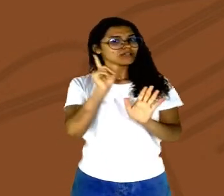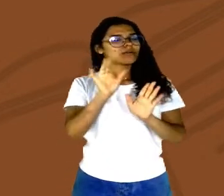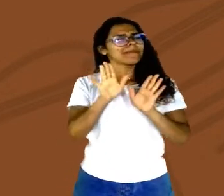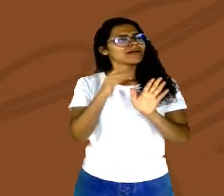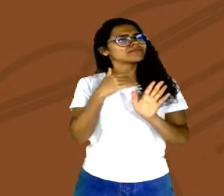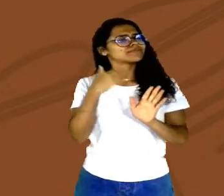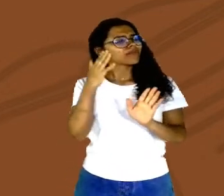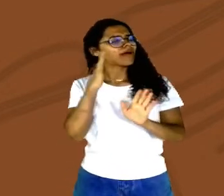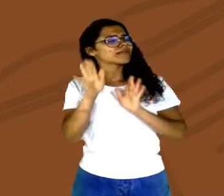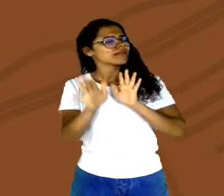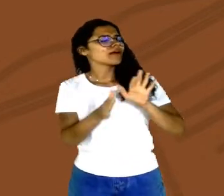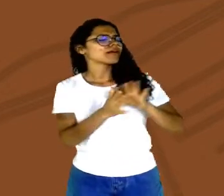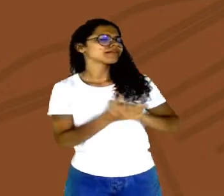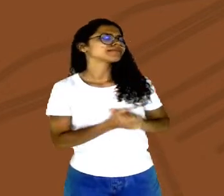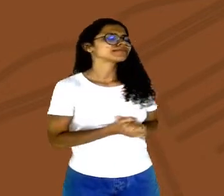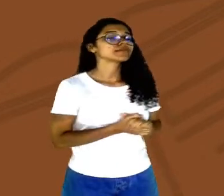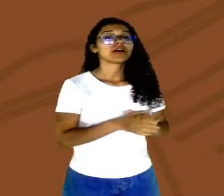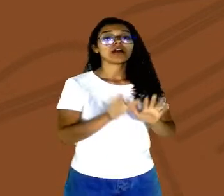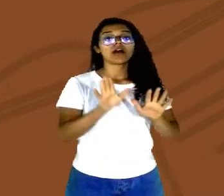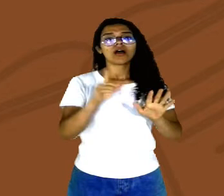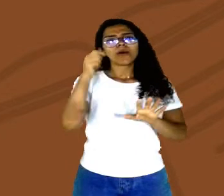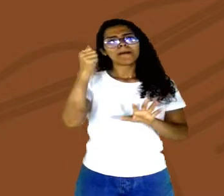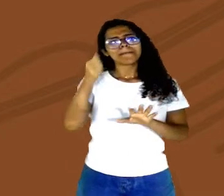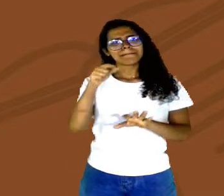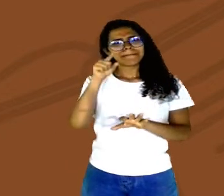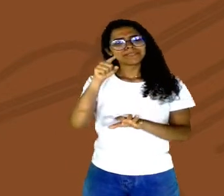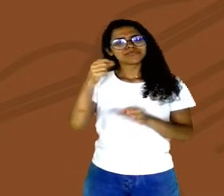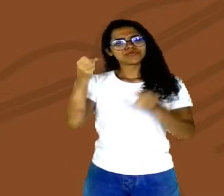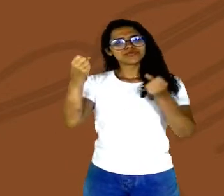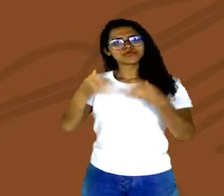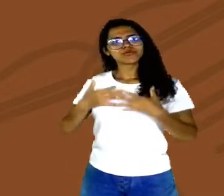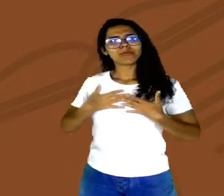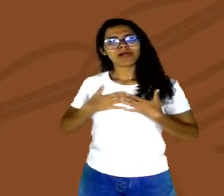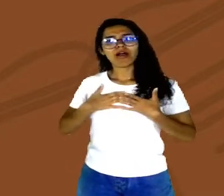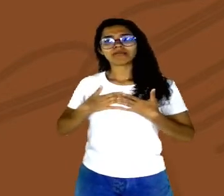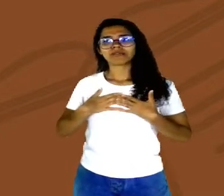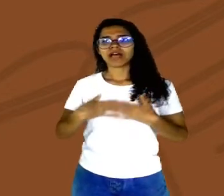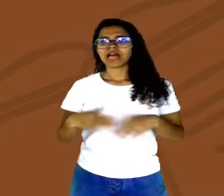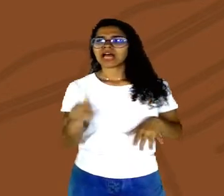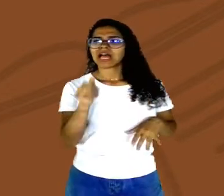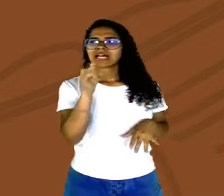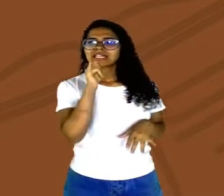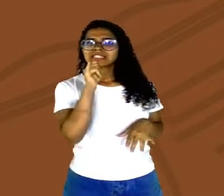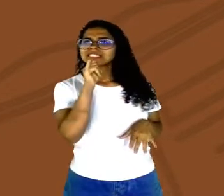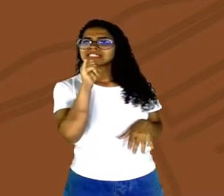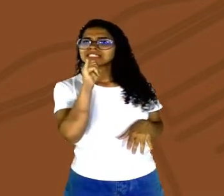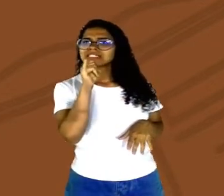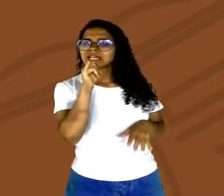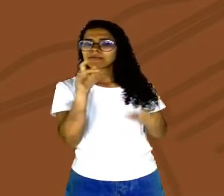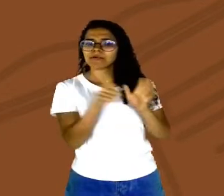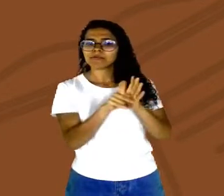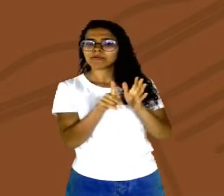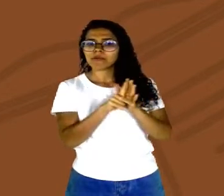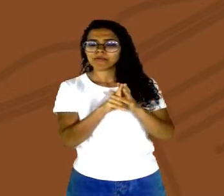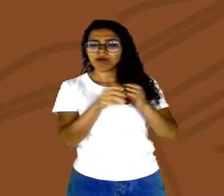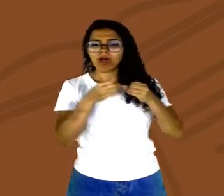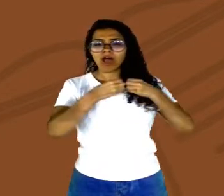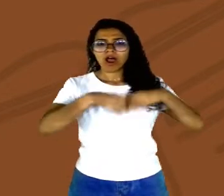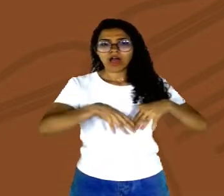Ô professor, cita para nós, por gentileza aí, um exemplo de uma glândula mista. Cito.